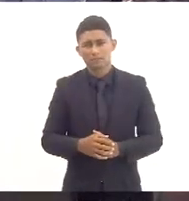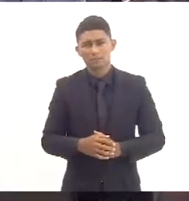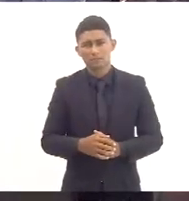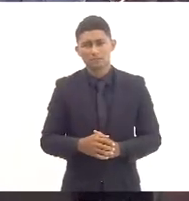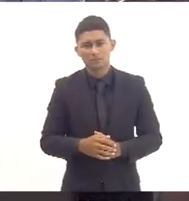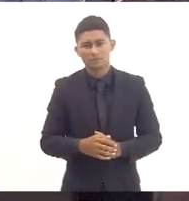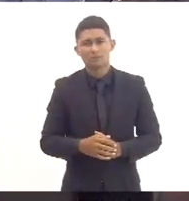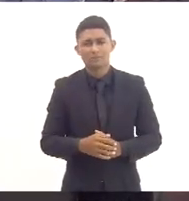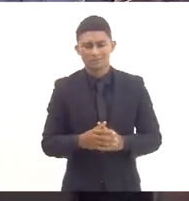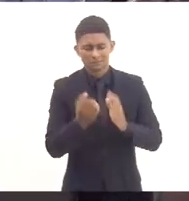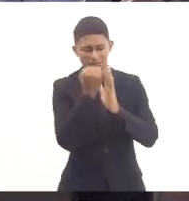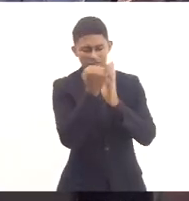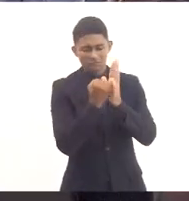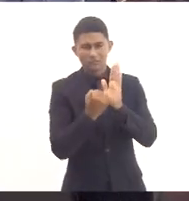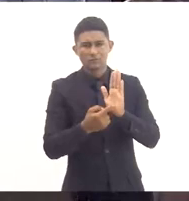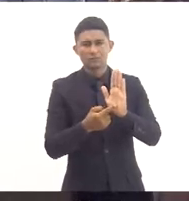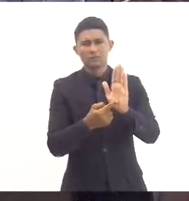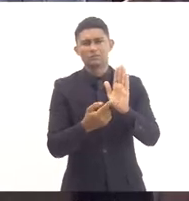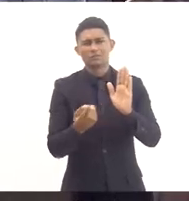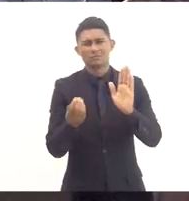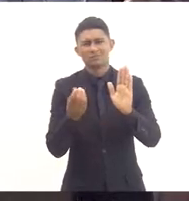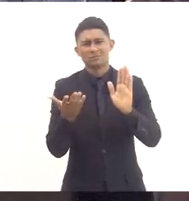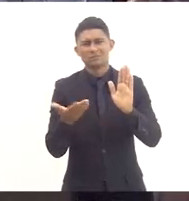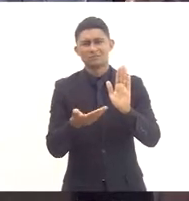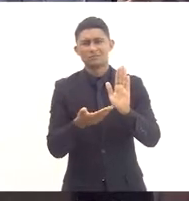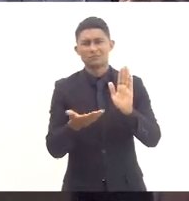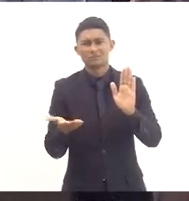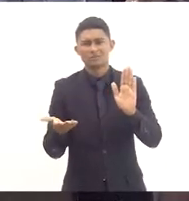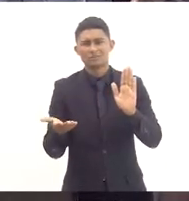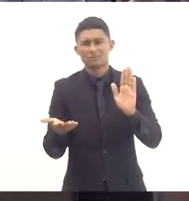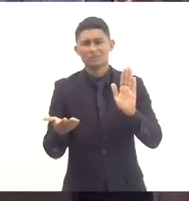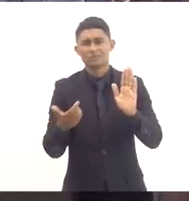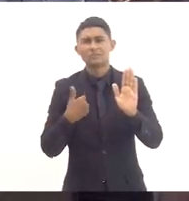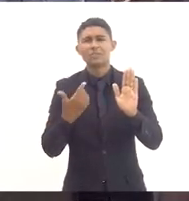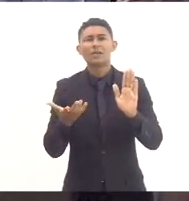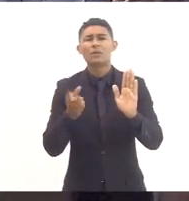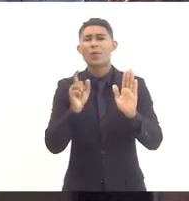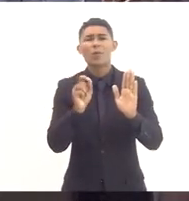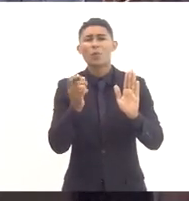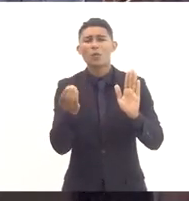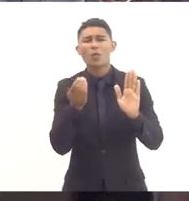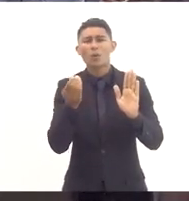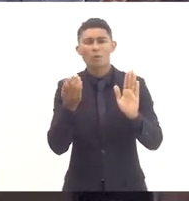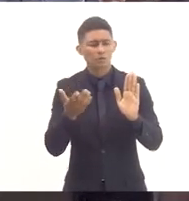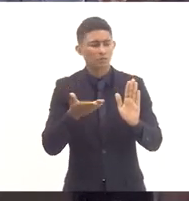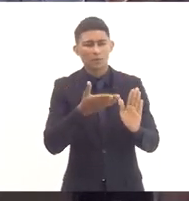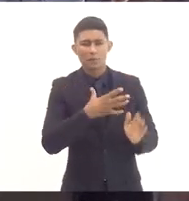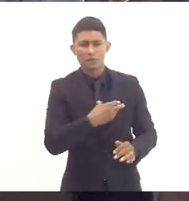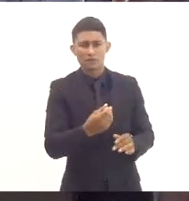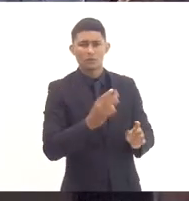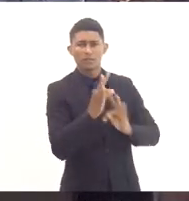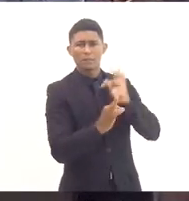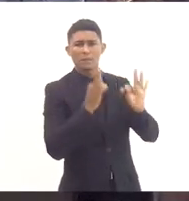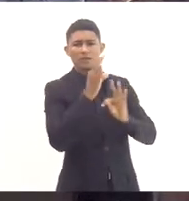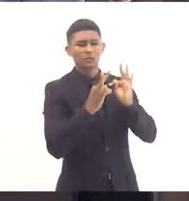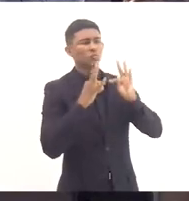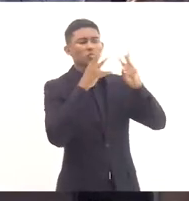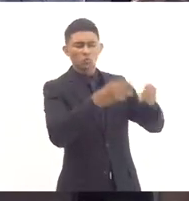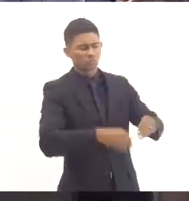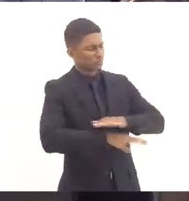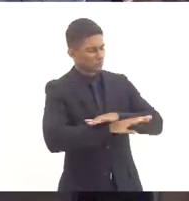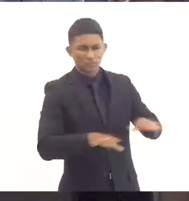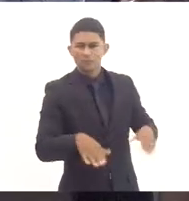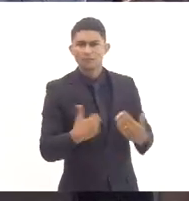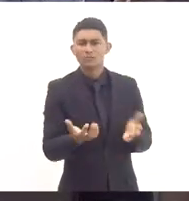desse Loud e eu faço que eu suspendo tudo tratamento do meu filho eu